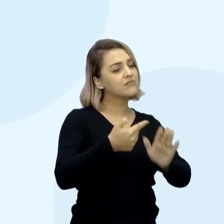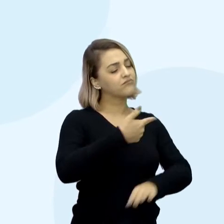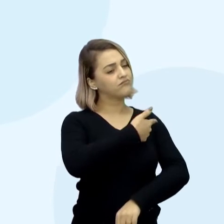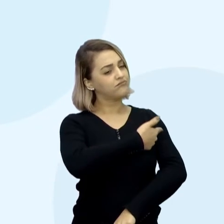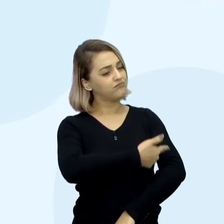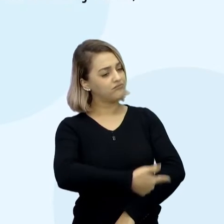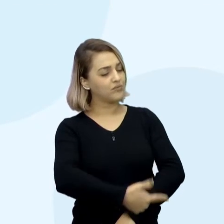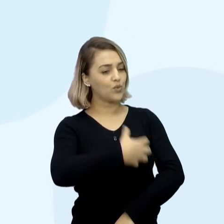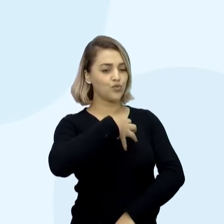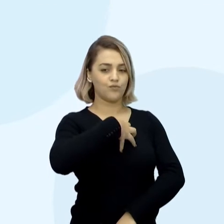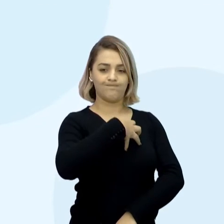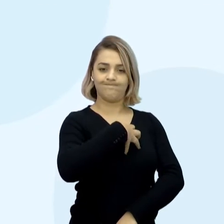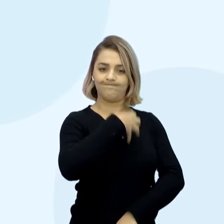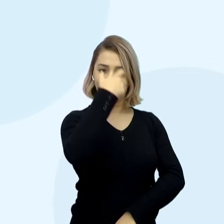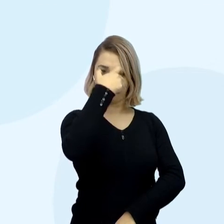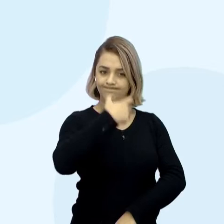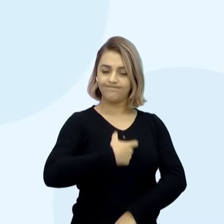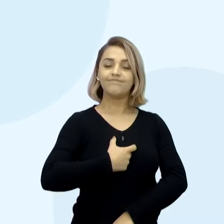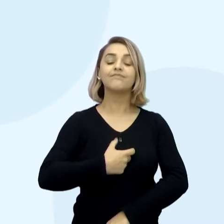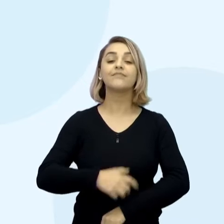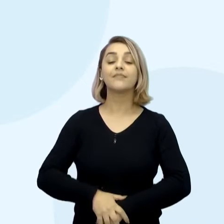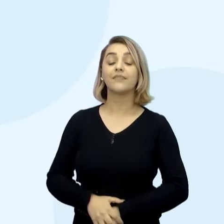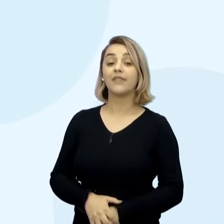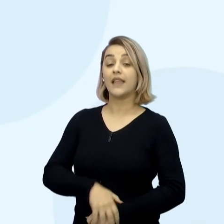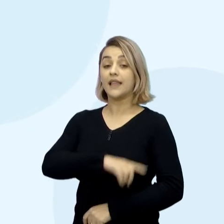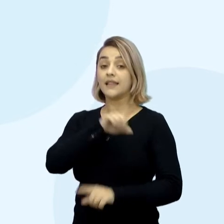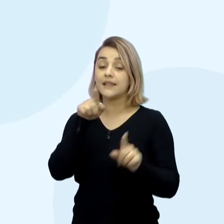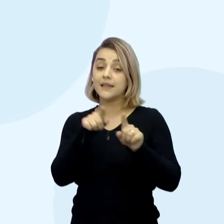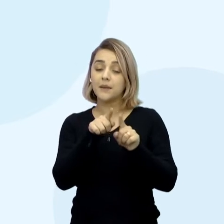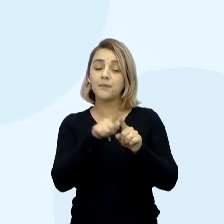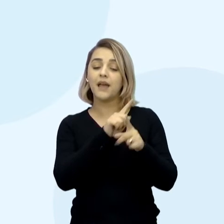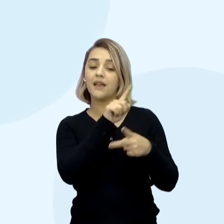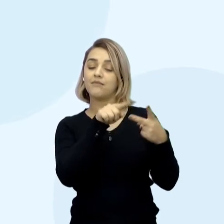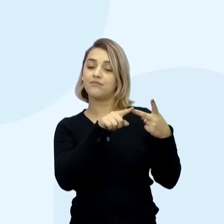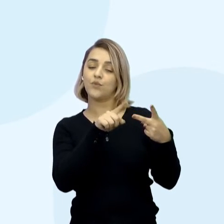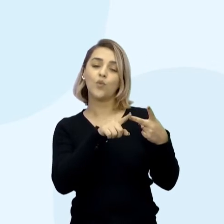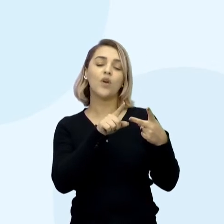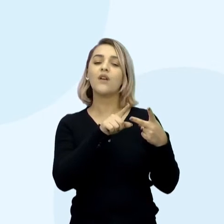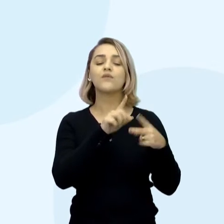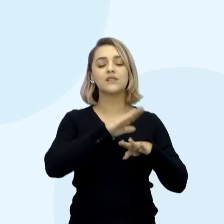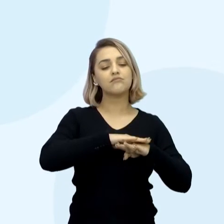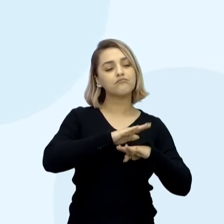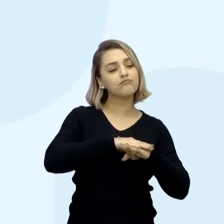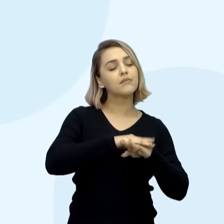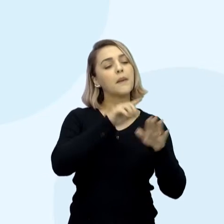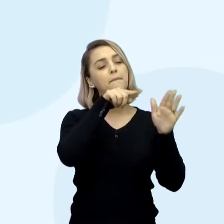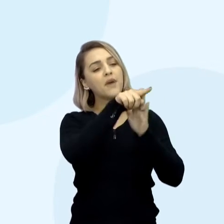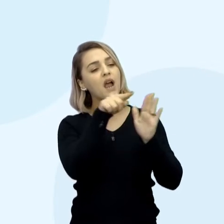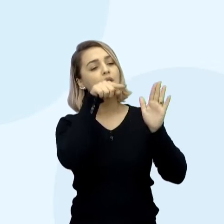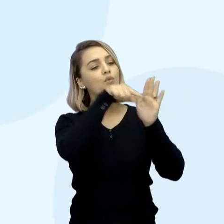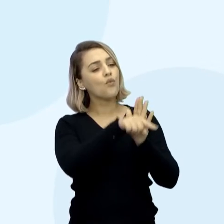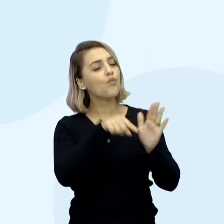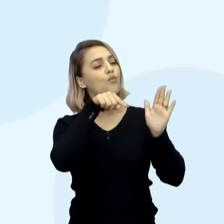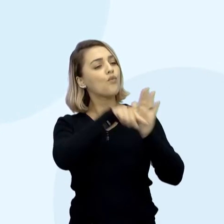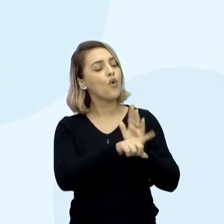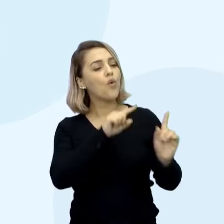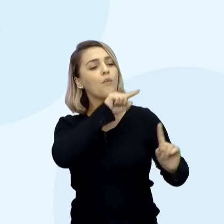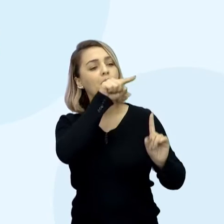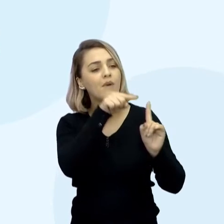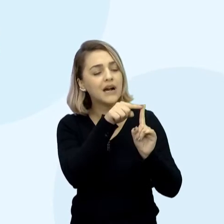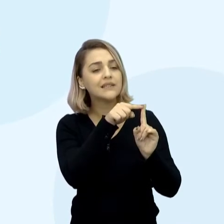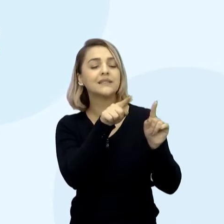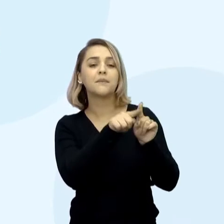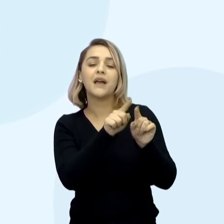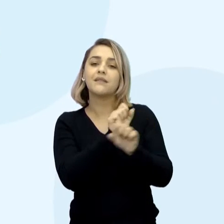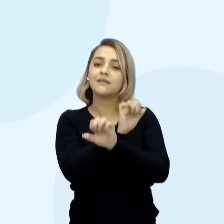entrevistado. Depois disso, você vai formular as perguntas de maneira clara e objetiva.